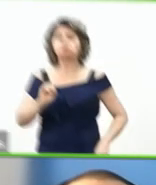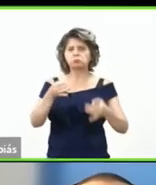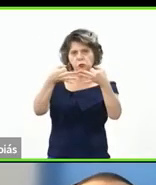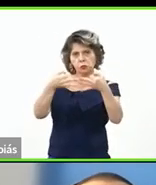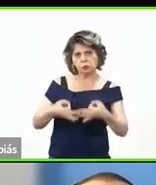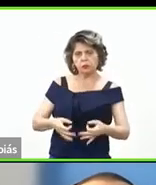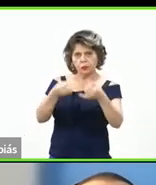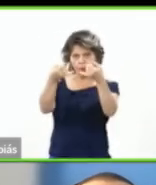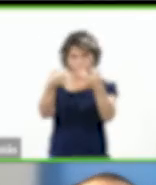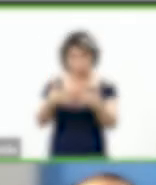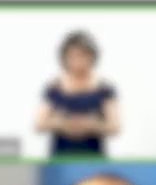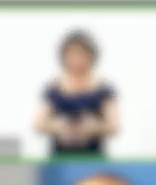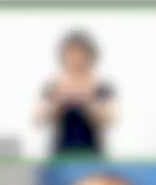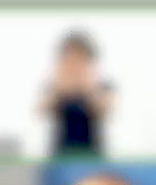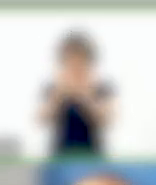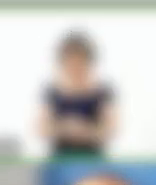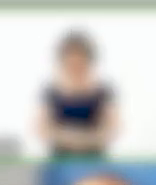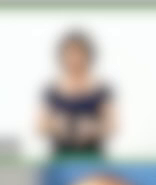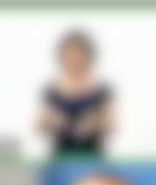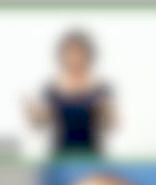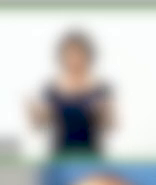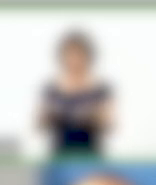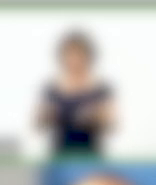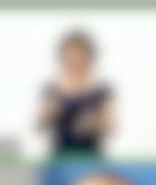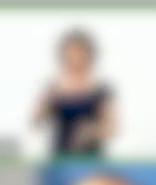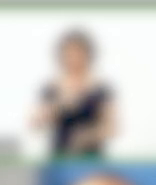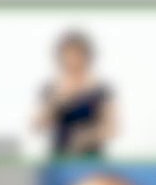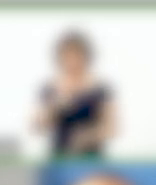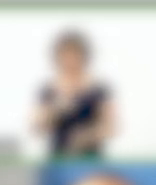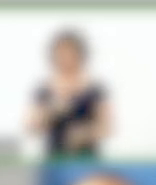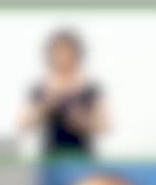teve transmissão pela internet e pode ser revista a qualquer momento pelo